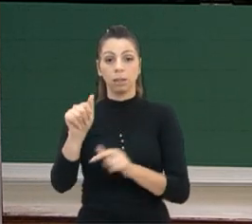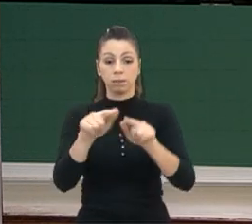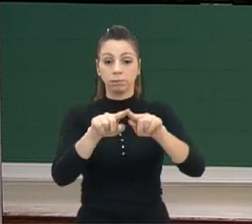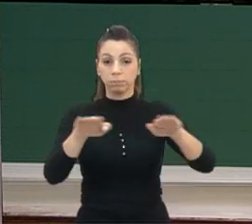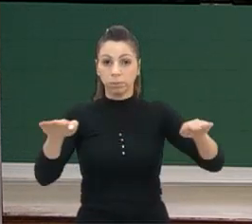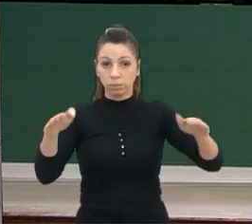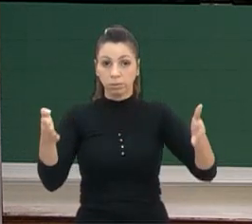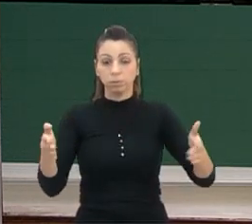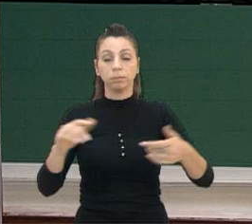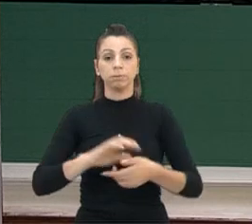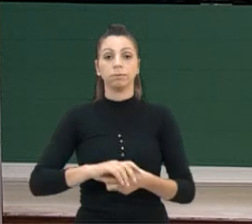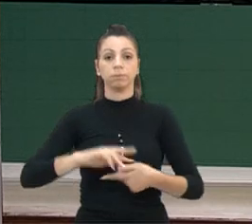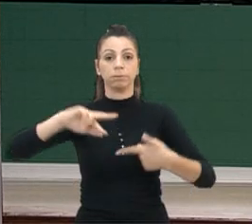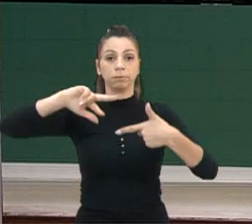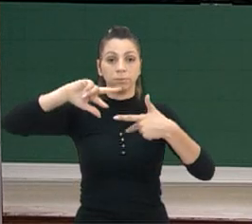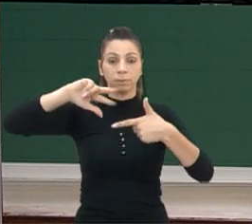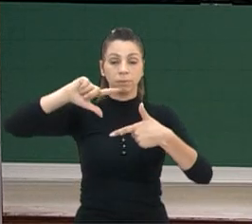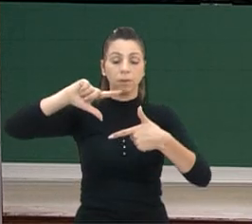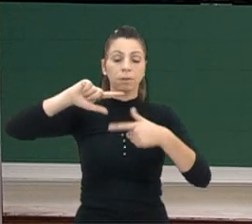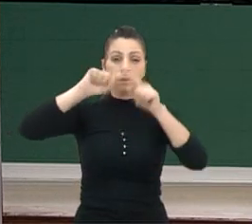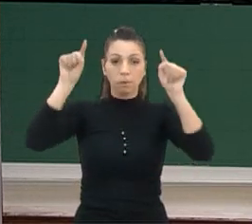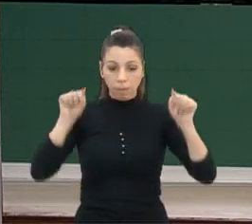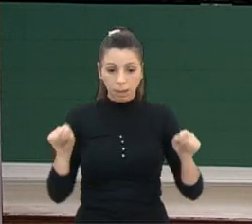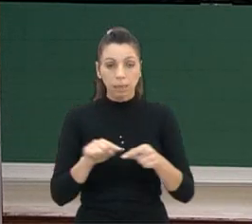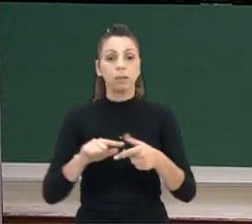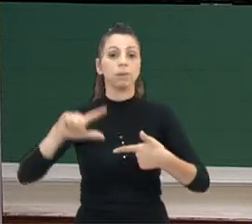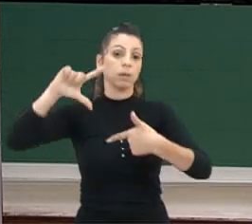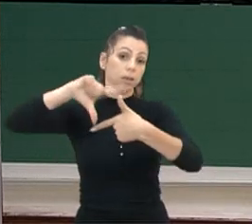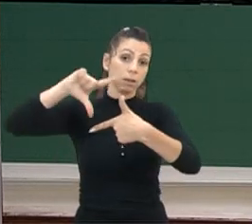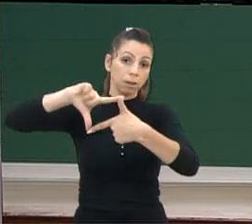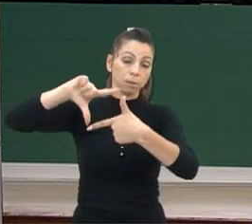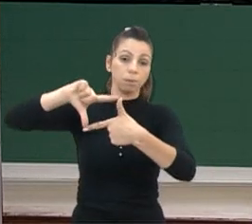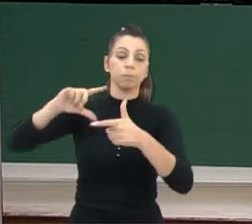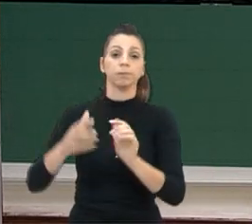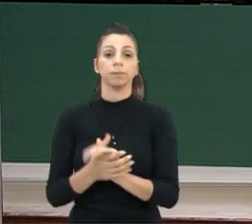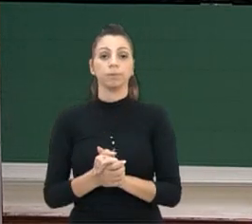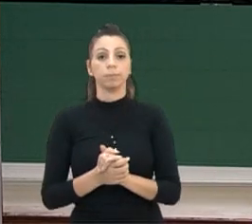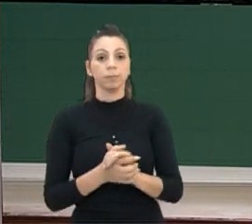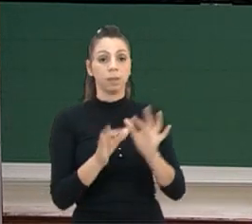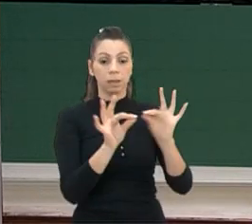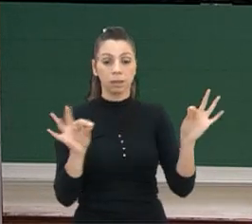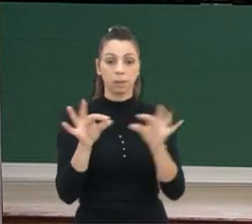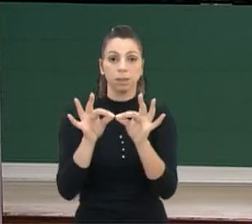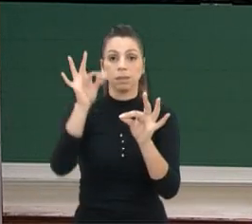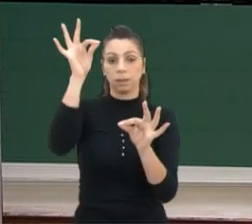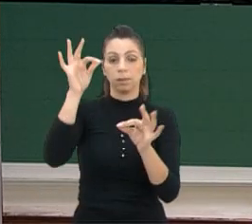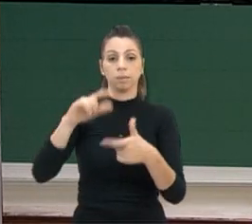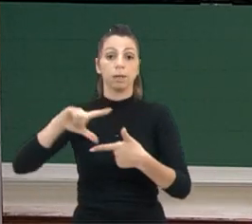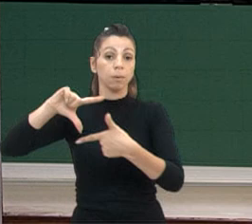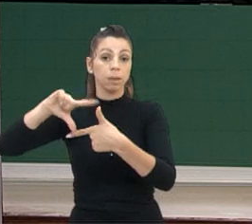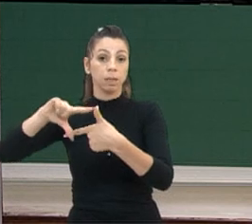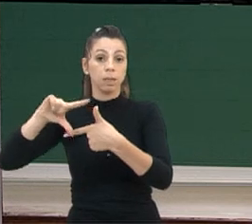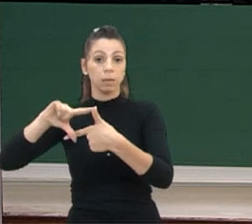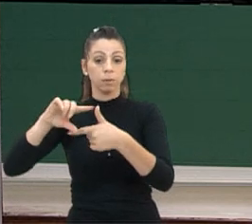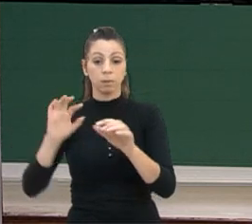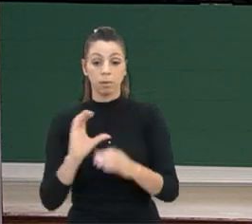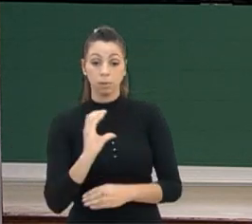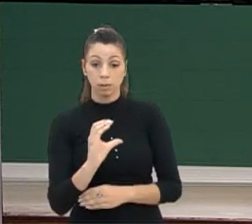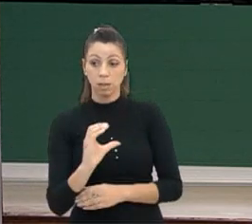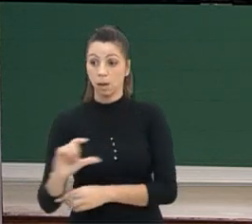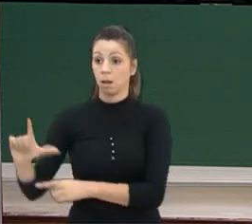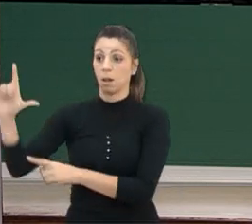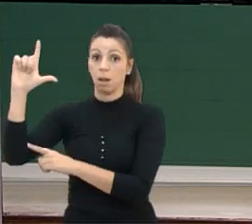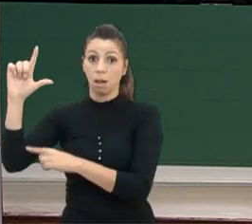área de retângulo. Área do quadrado, lado ao quadrado. Área do retângulo, comprimento vezes largura. Então, o meu